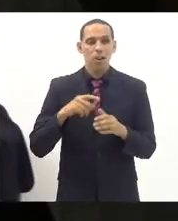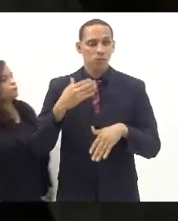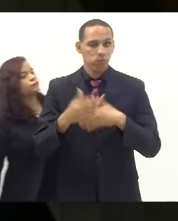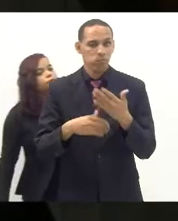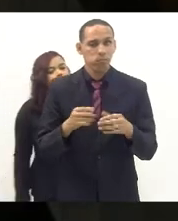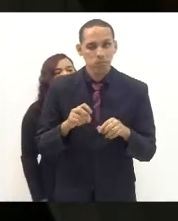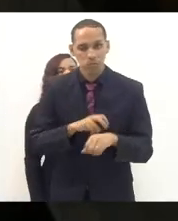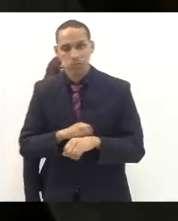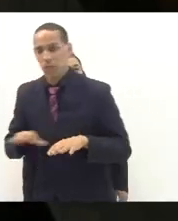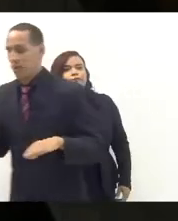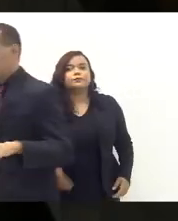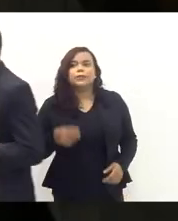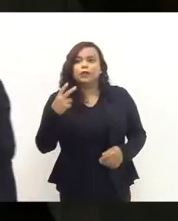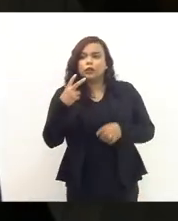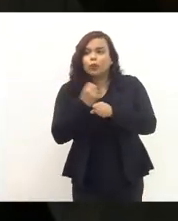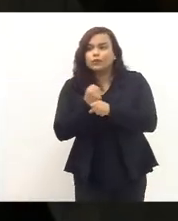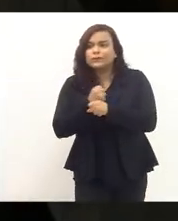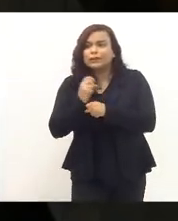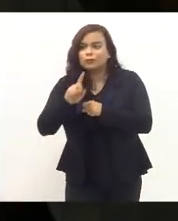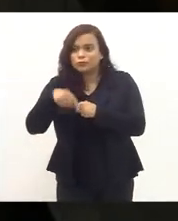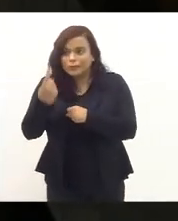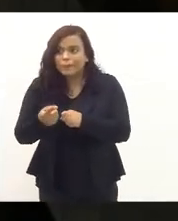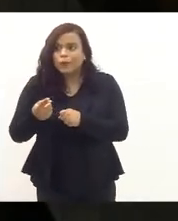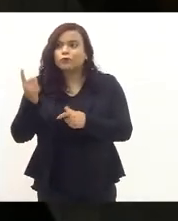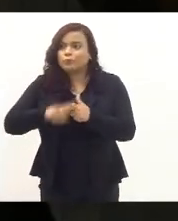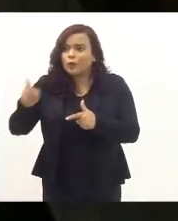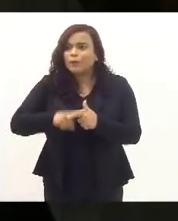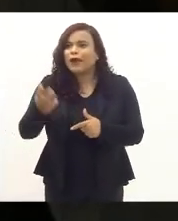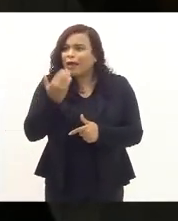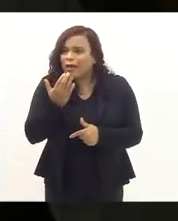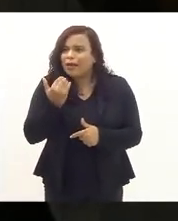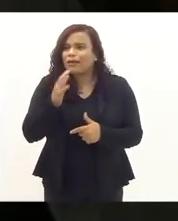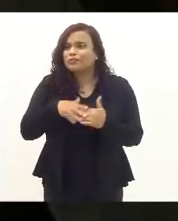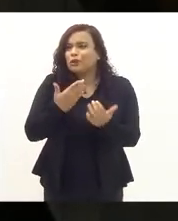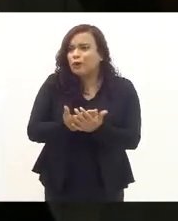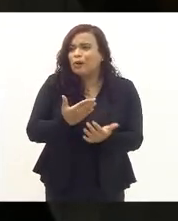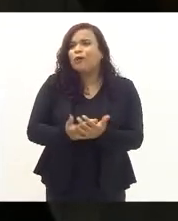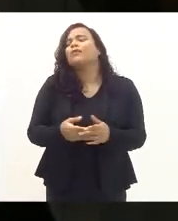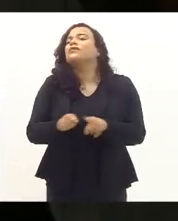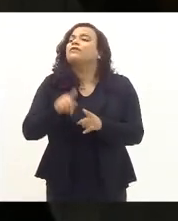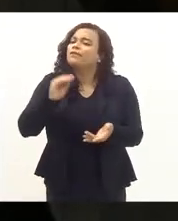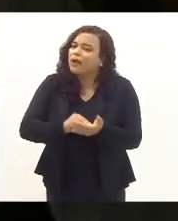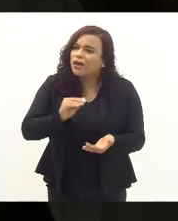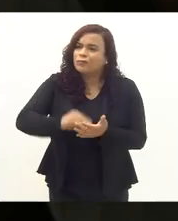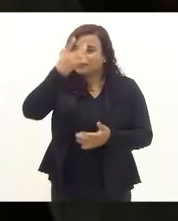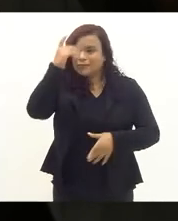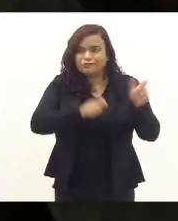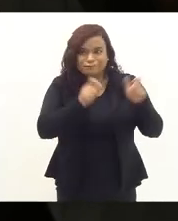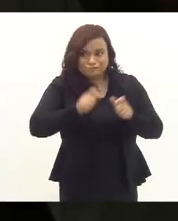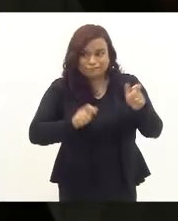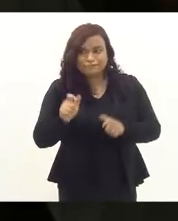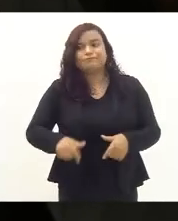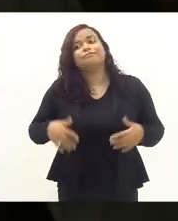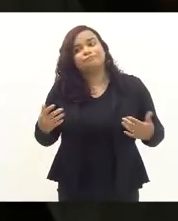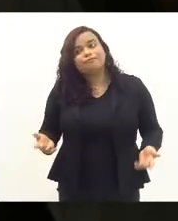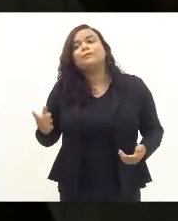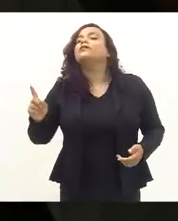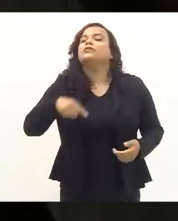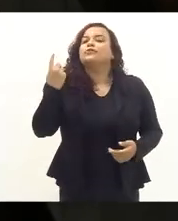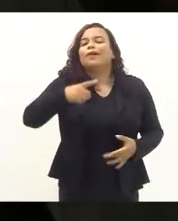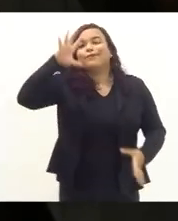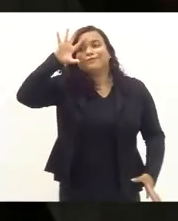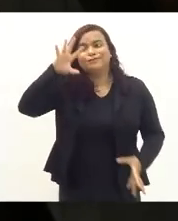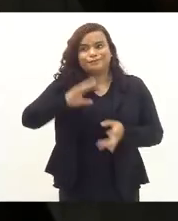da pandemia Depois de dois anos problemas com merenda escolar problemas com carência de pessoal enfim era desse é